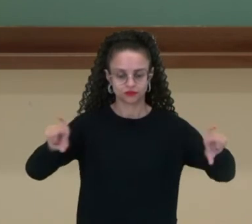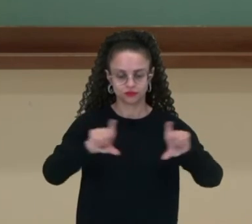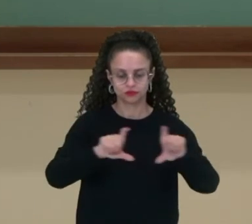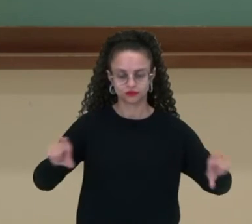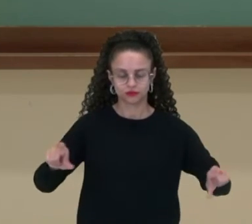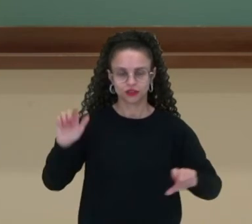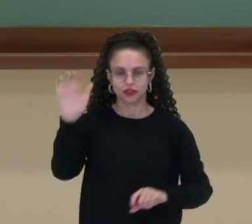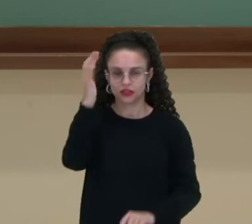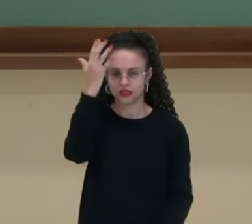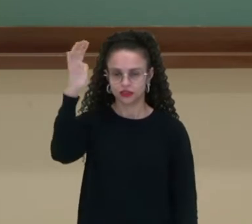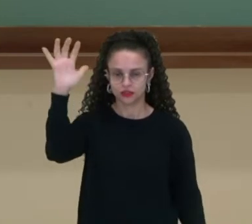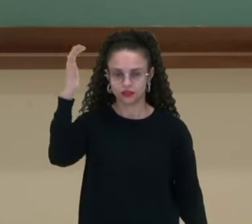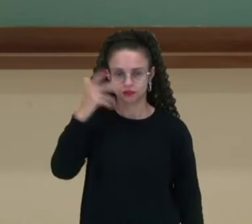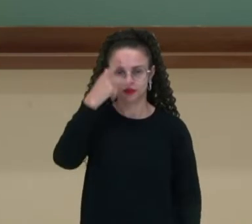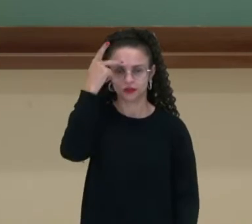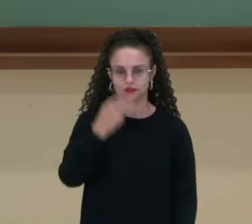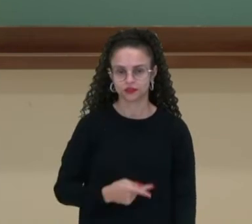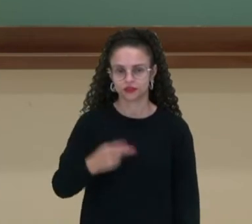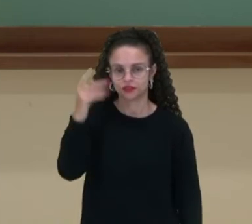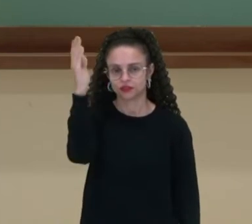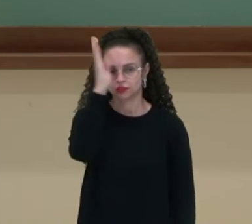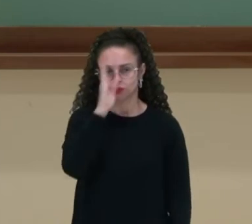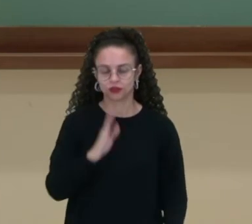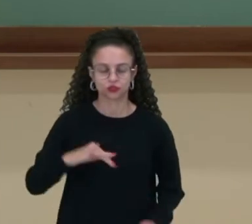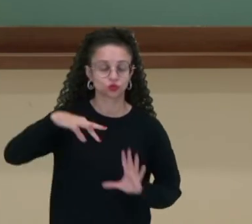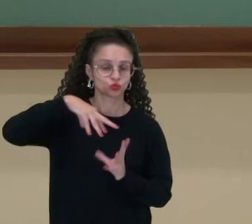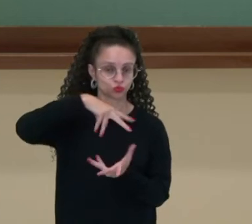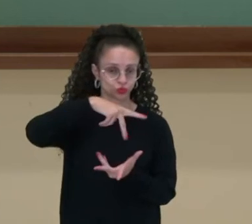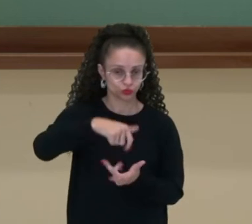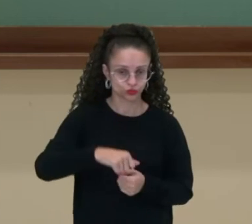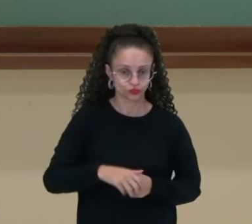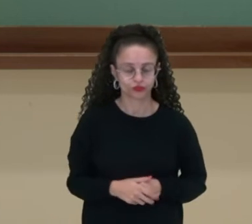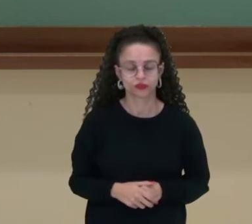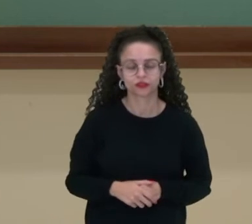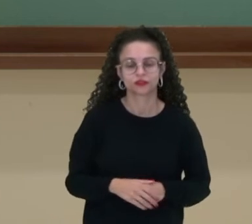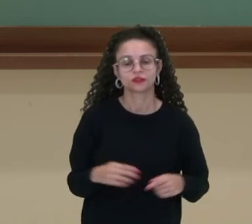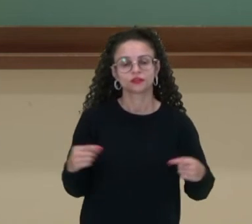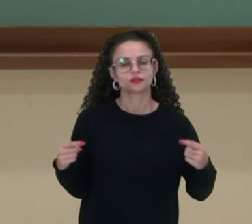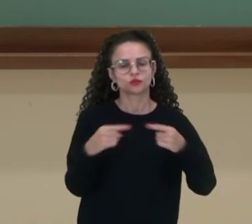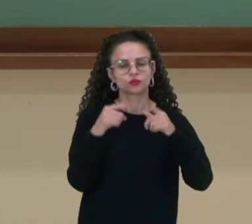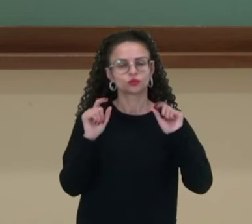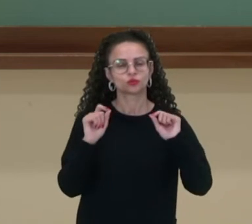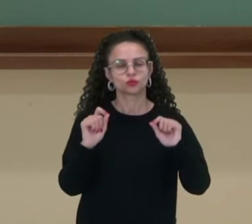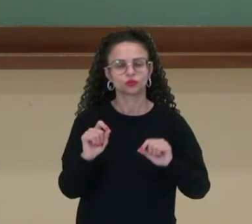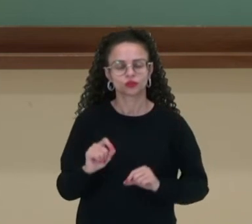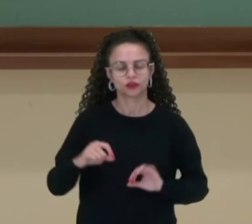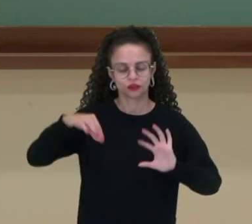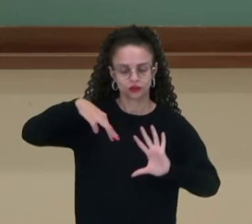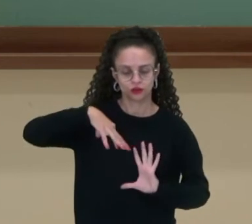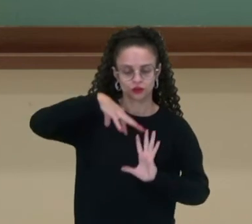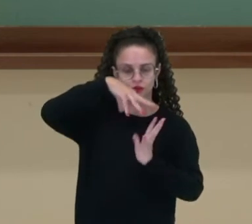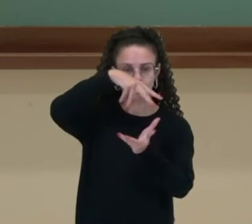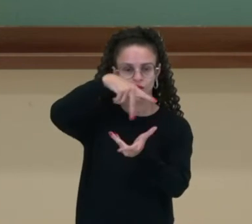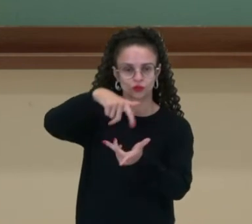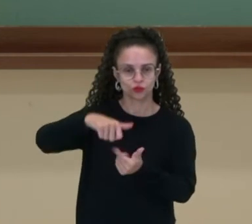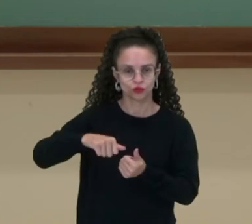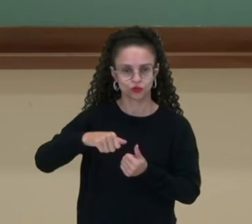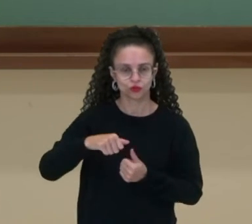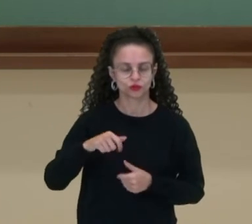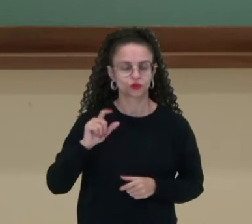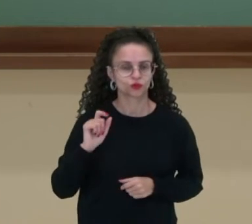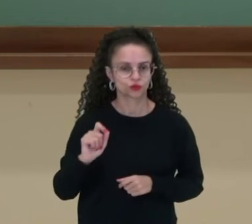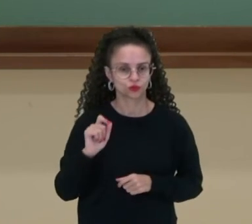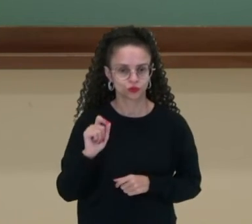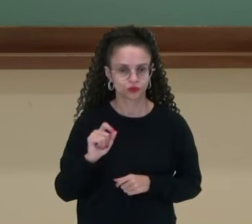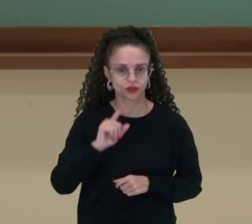as zonas térmicas do nosso mundo. E isso tem a ver com o seguinte, o nosso globo terrestre, né, já acabei de dizer,